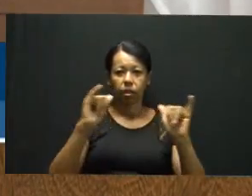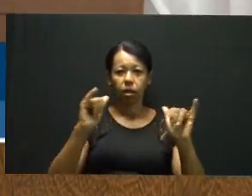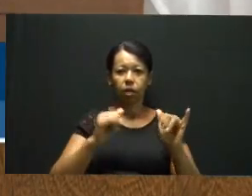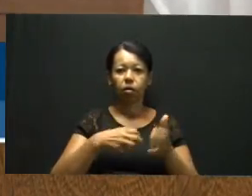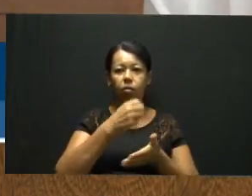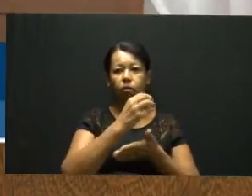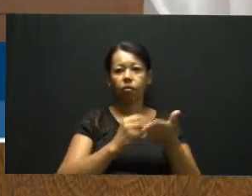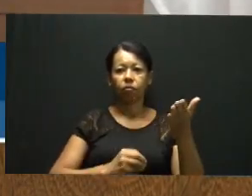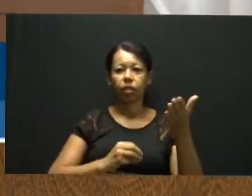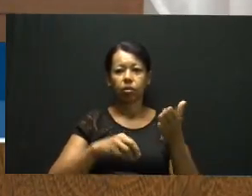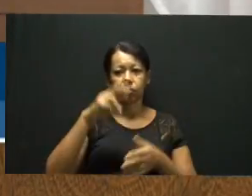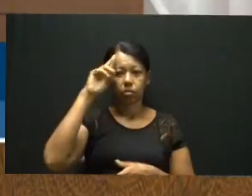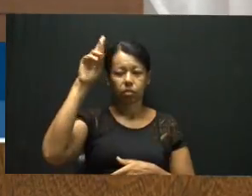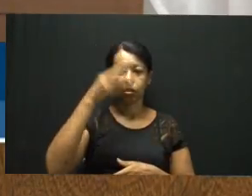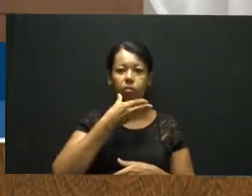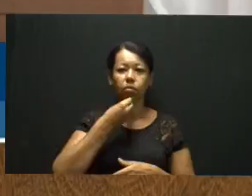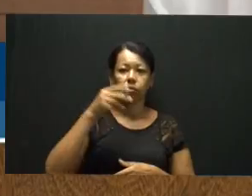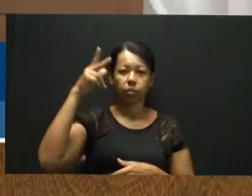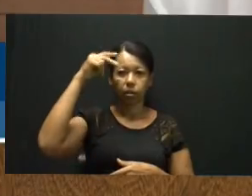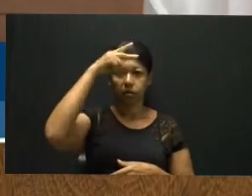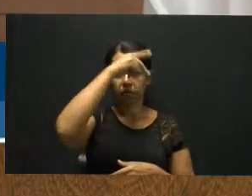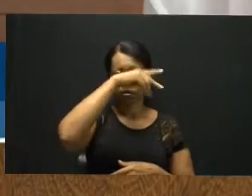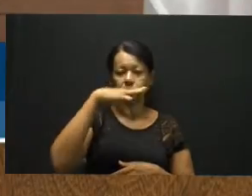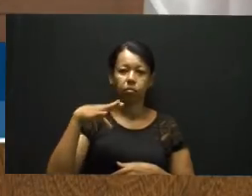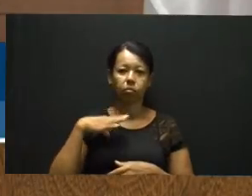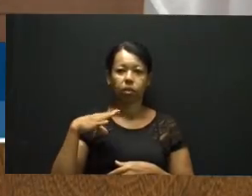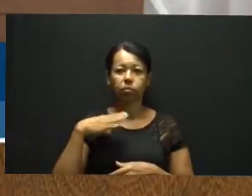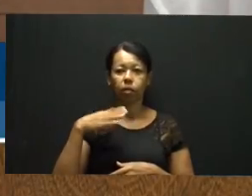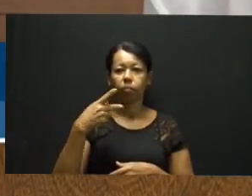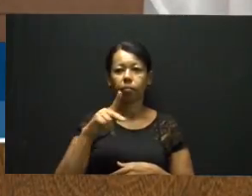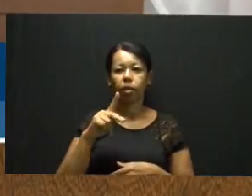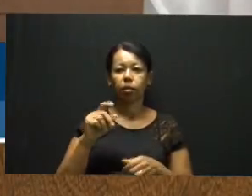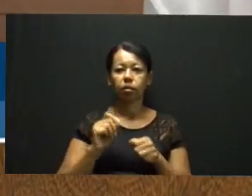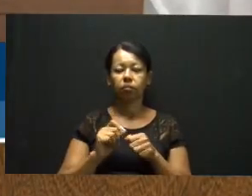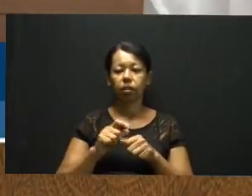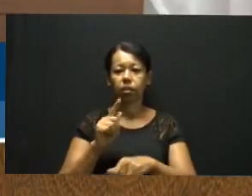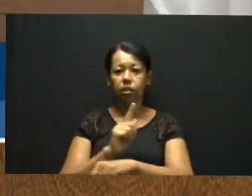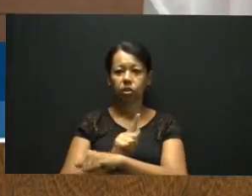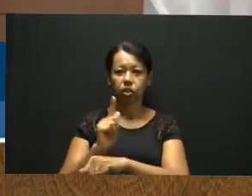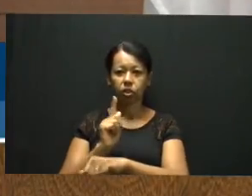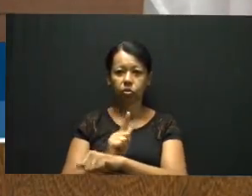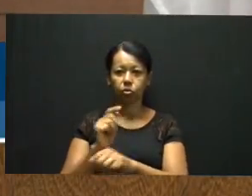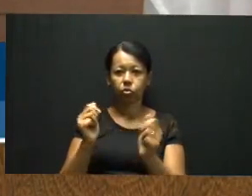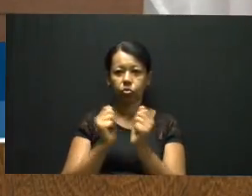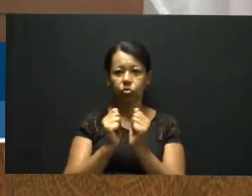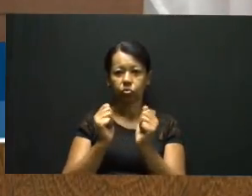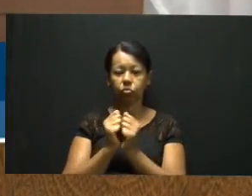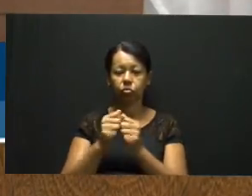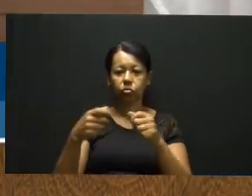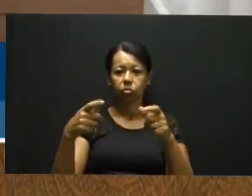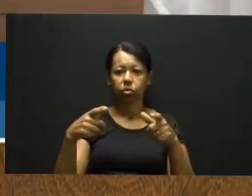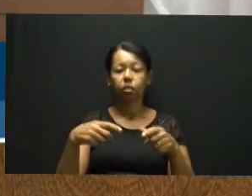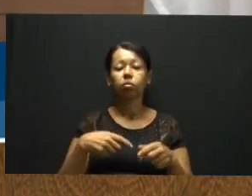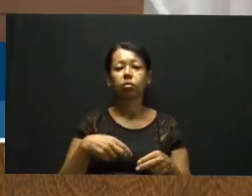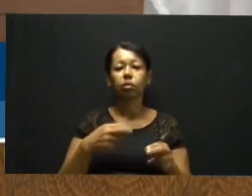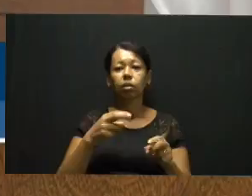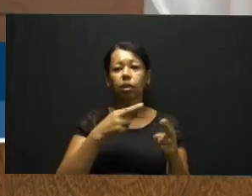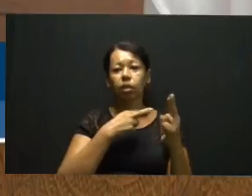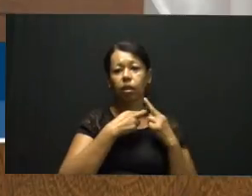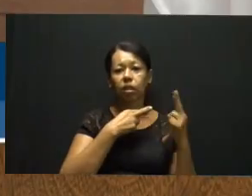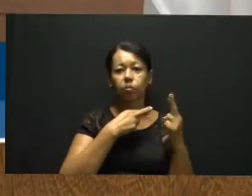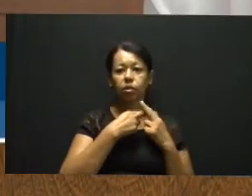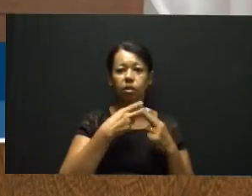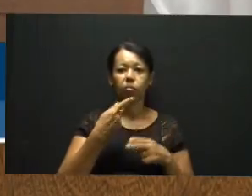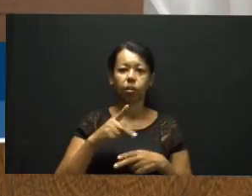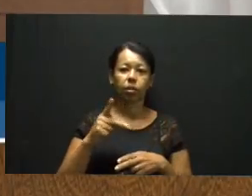ofício ao excelentíssimo senhor prefeito municipal para que se faça gestões junto aos órgãos competentes, para